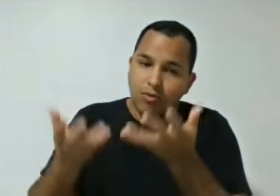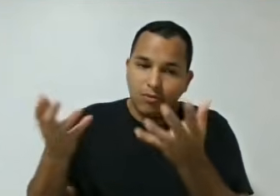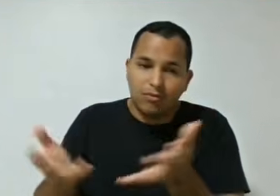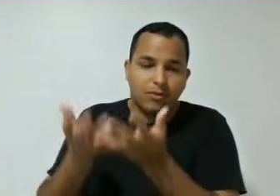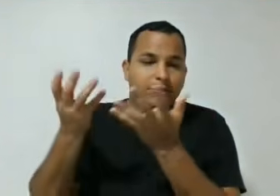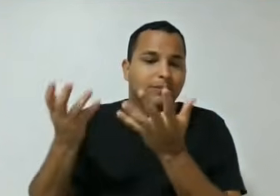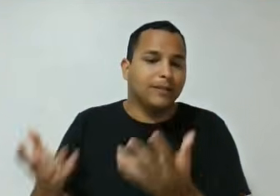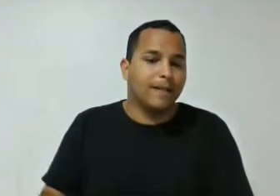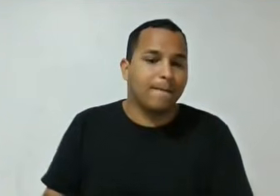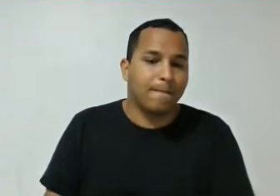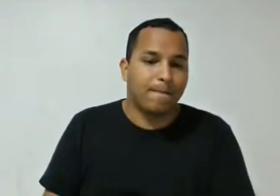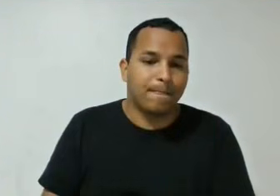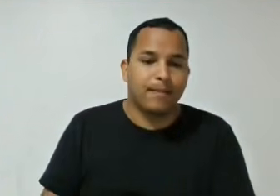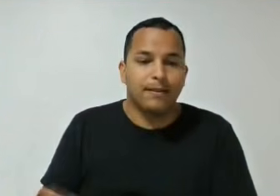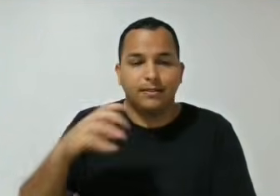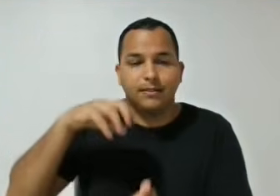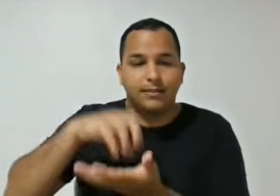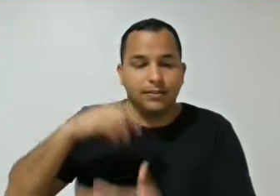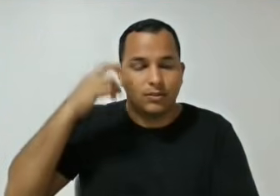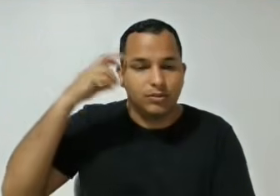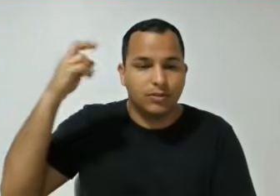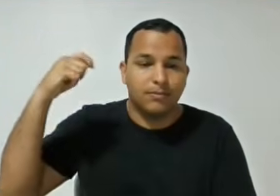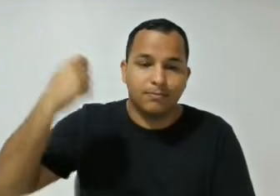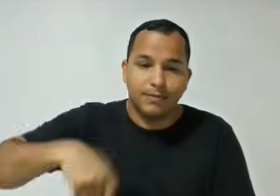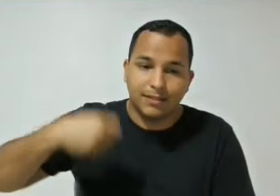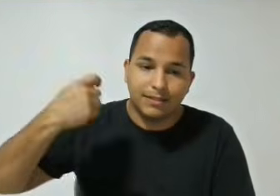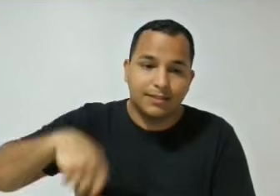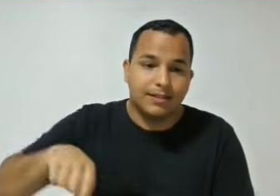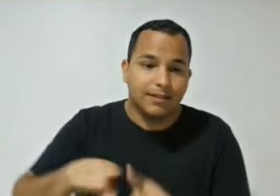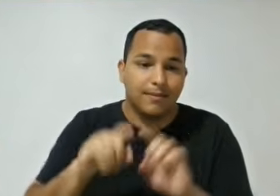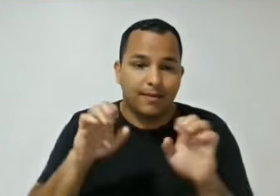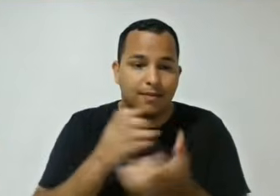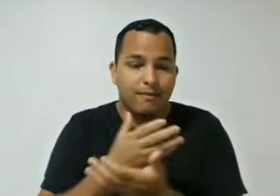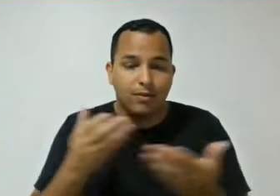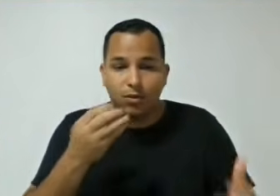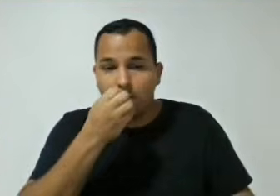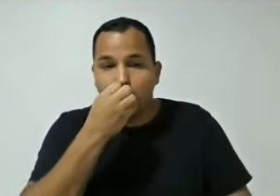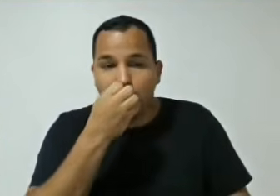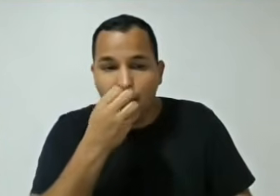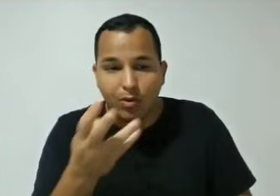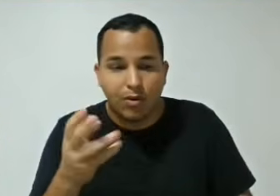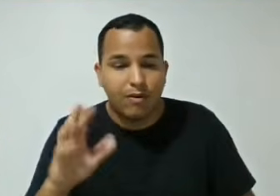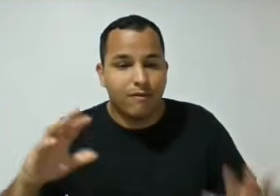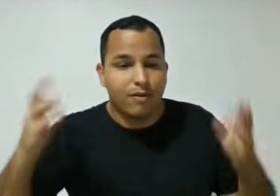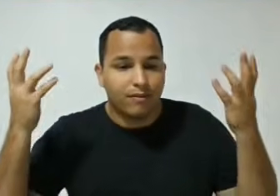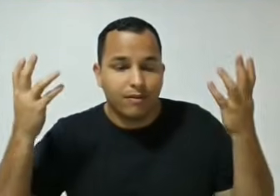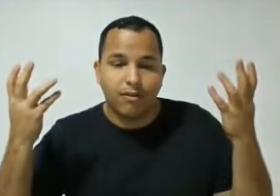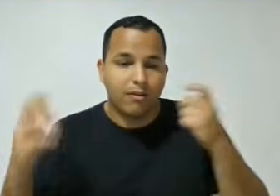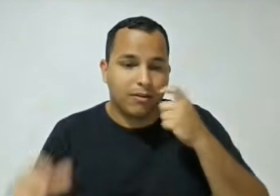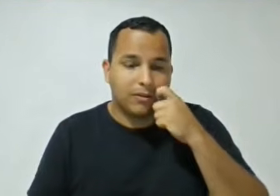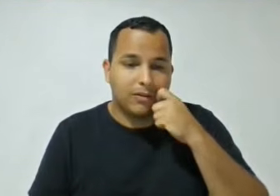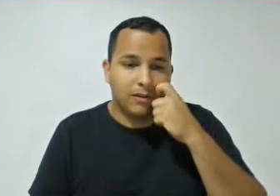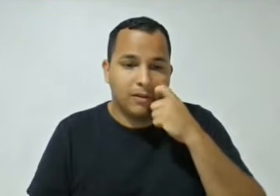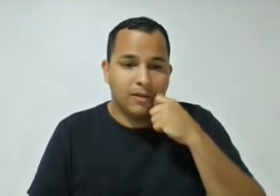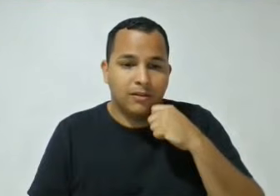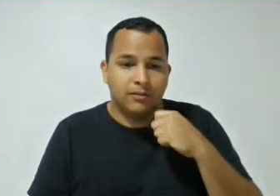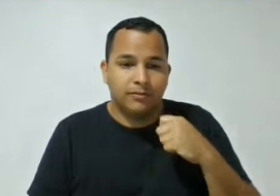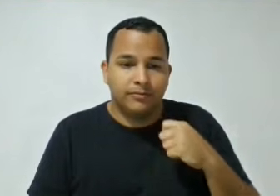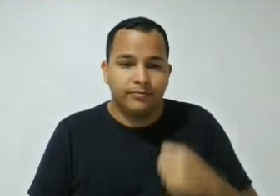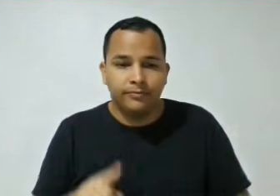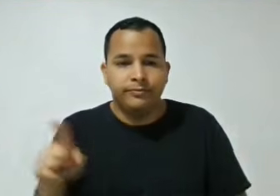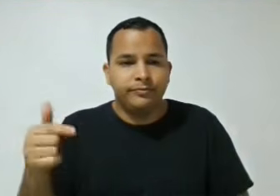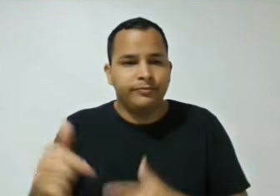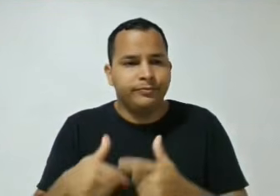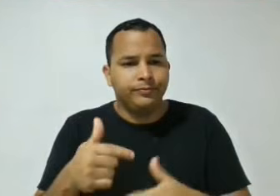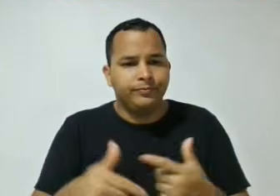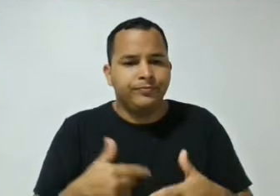dos centros culturais em ativo, os bons eventos, os bons festivais, os bons pontos de encontro, para que essa galera comece a trocar